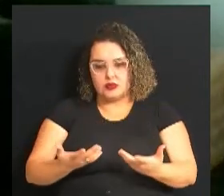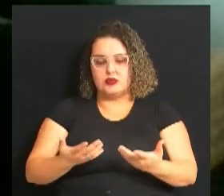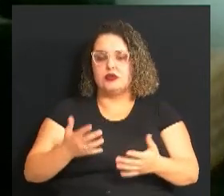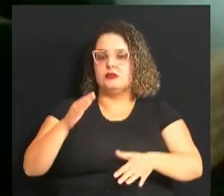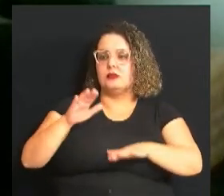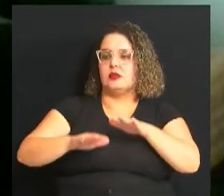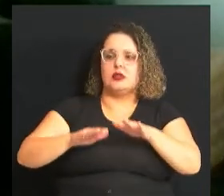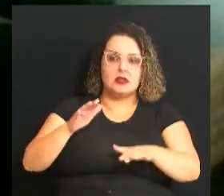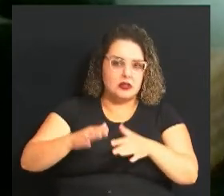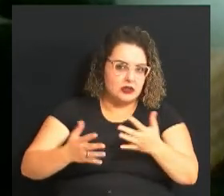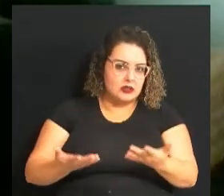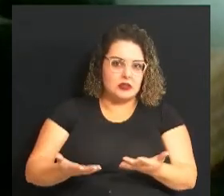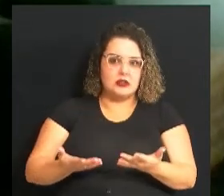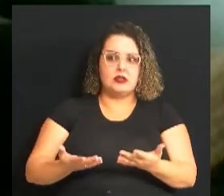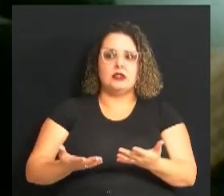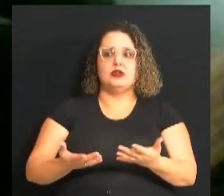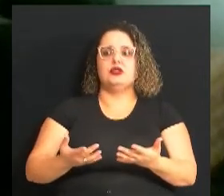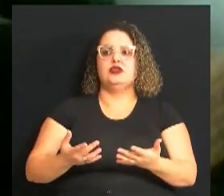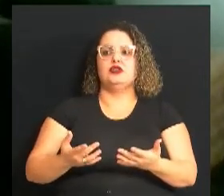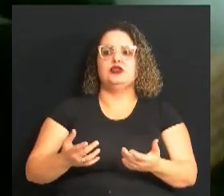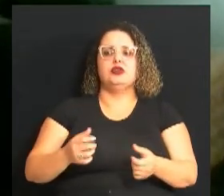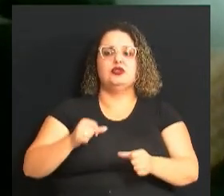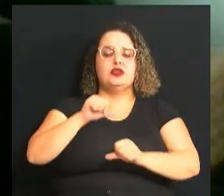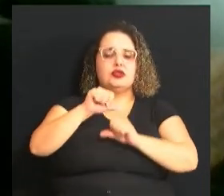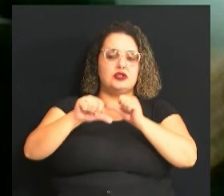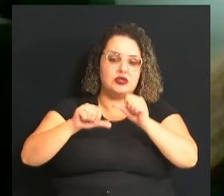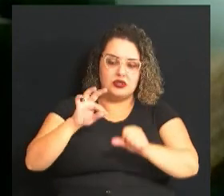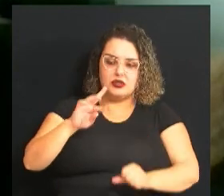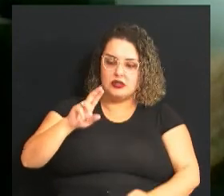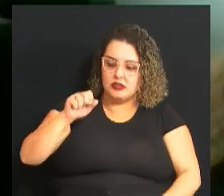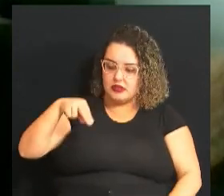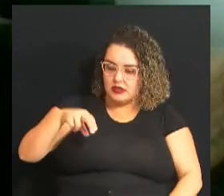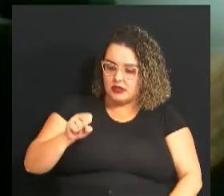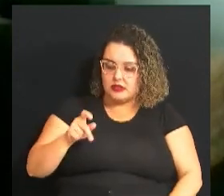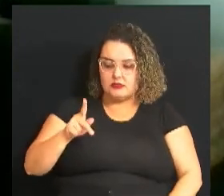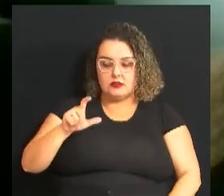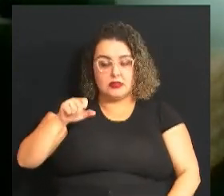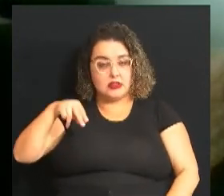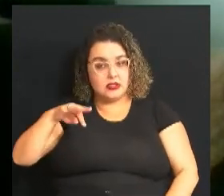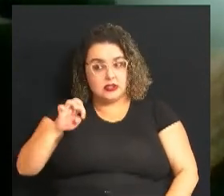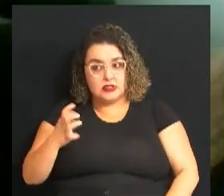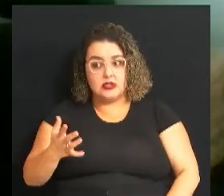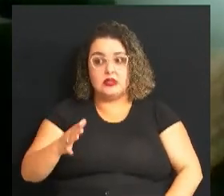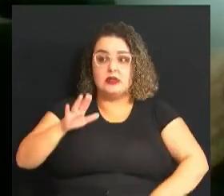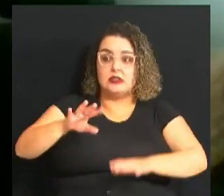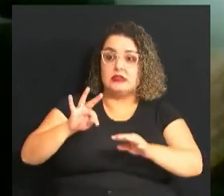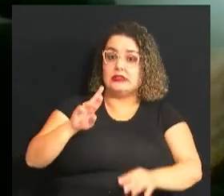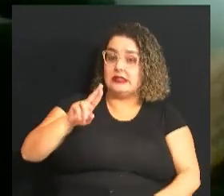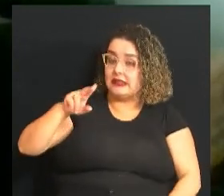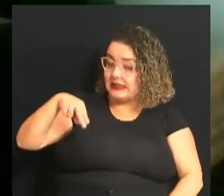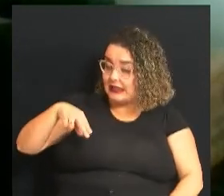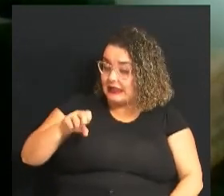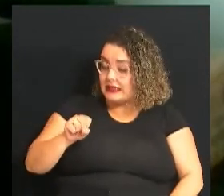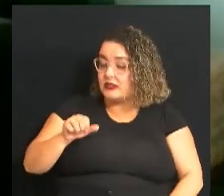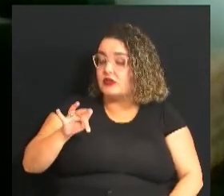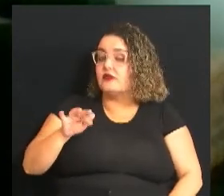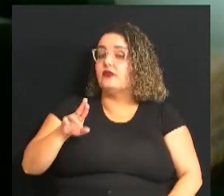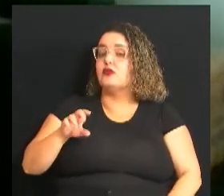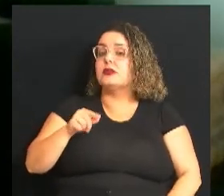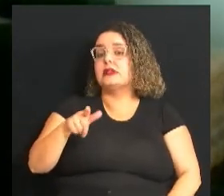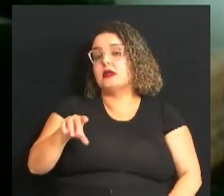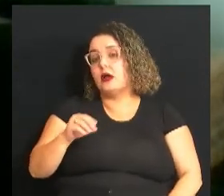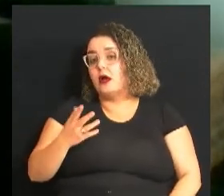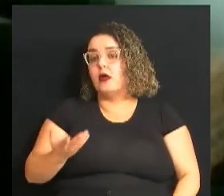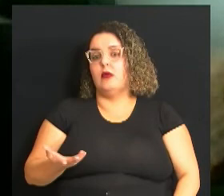da necessidade de transplantes, dependendo da necessidade de transfusões. Então, faz parte da